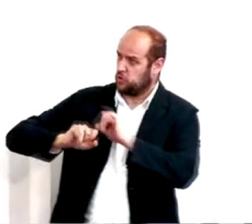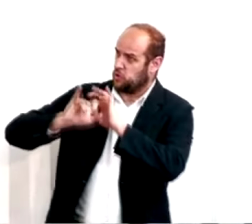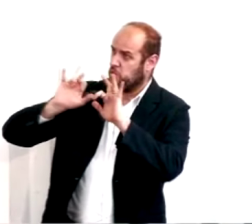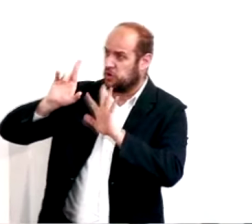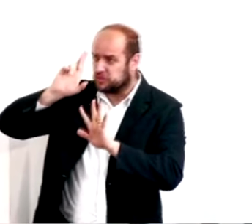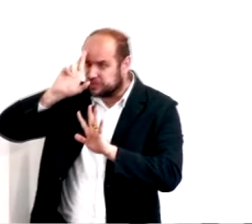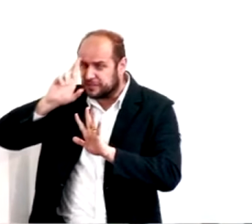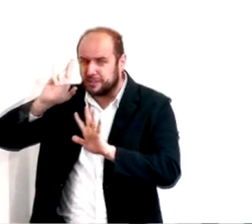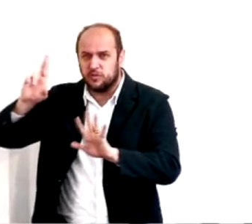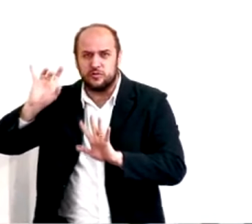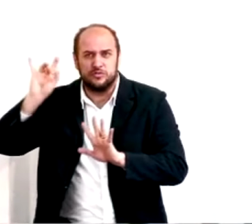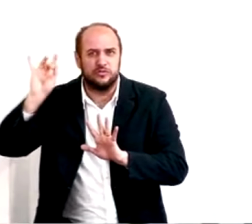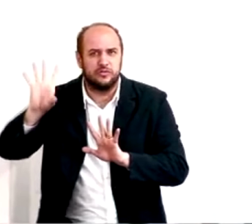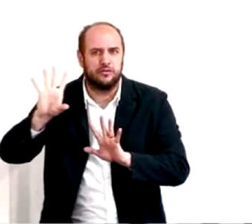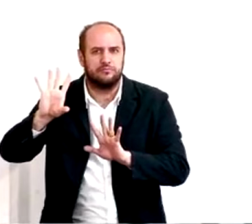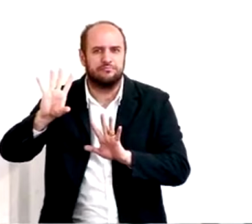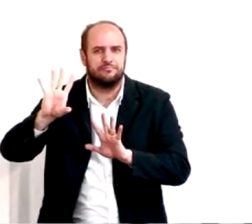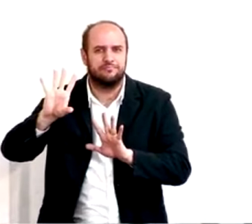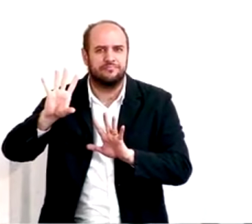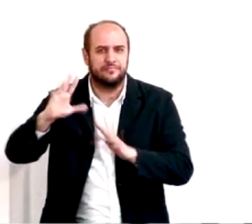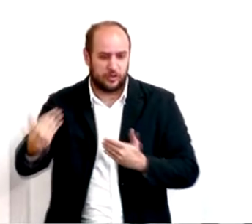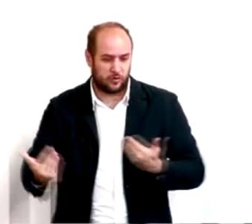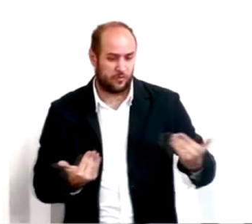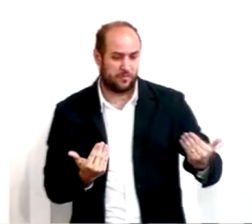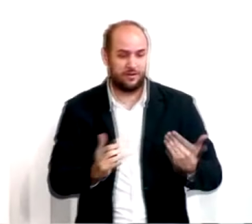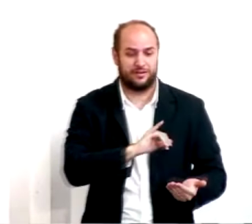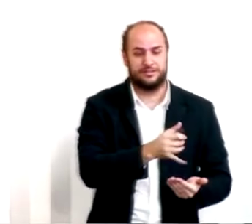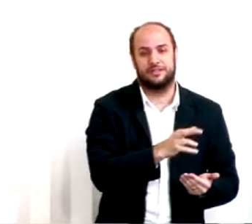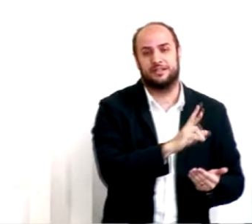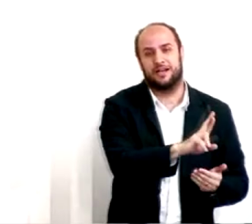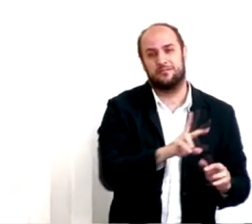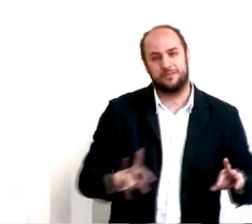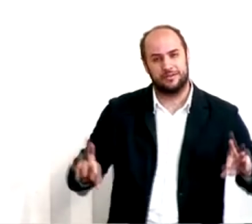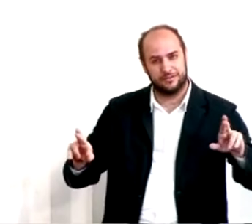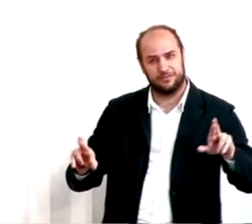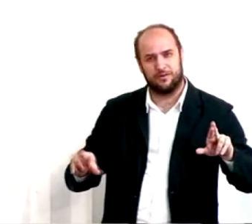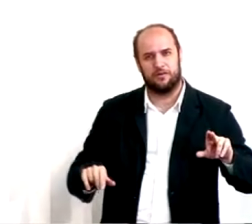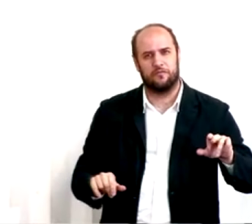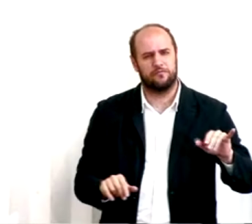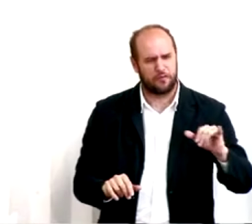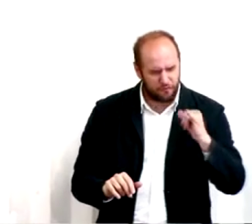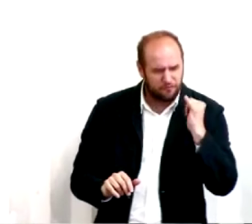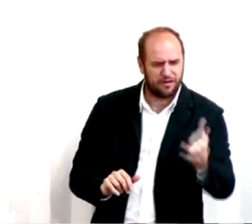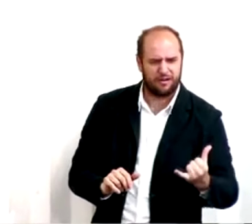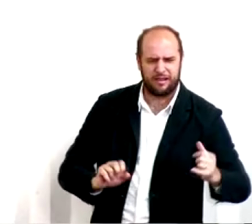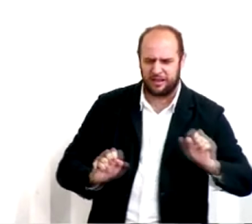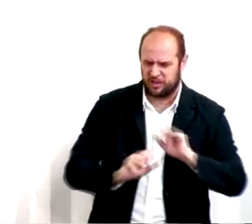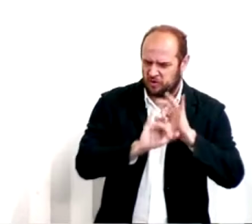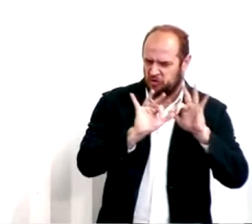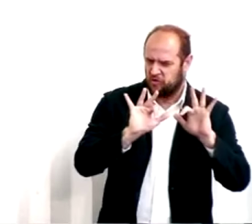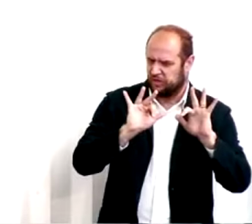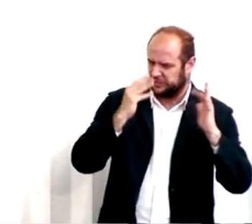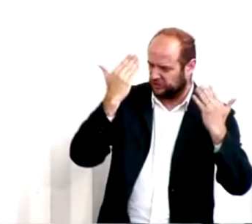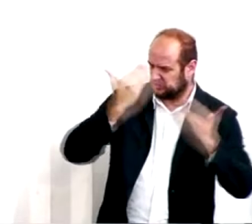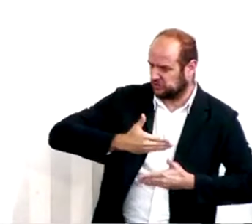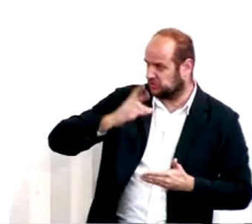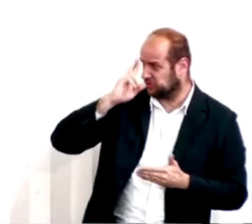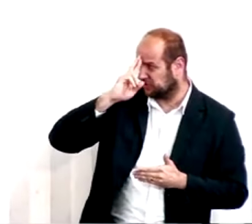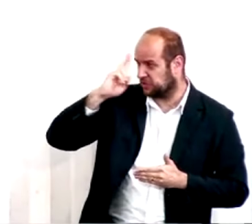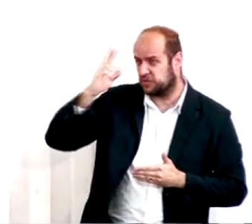e ele está tirando a ideia se você quiser se gloriar glorie-se de ele ter aberto o teu